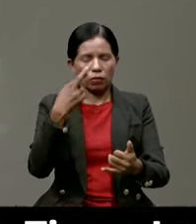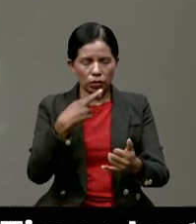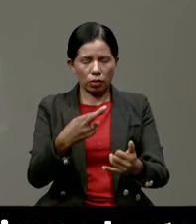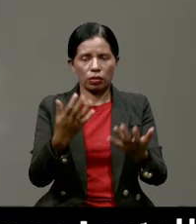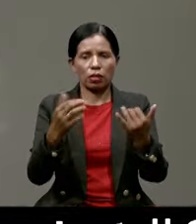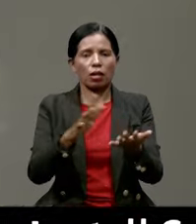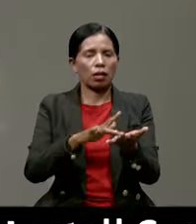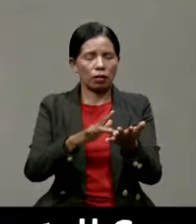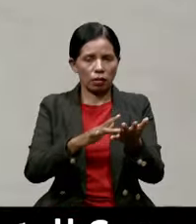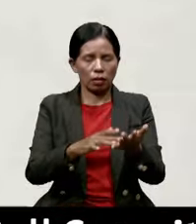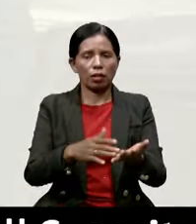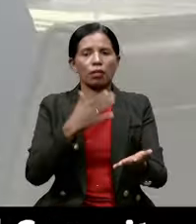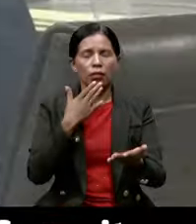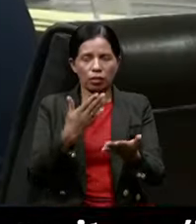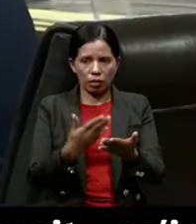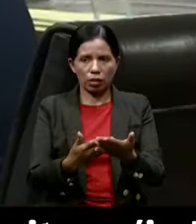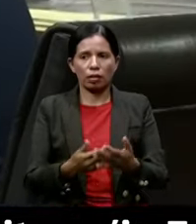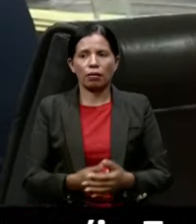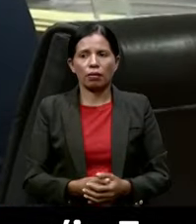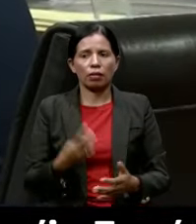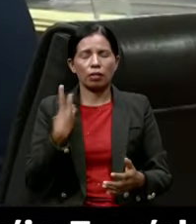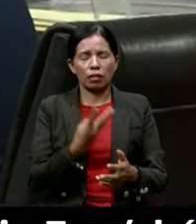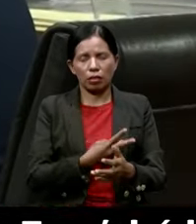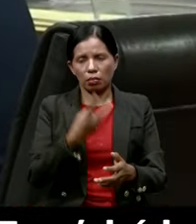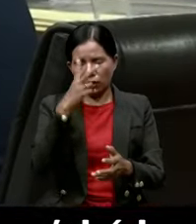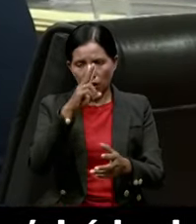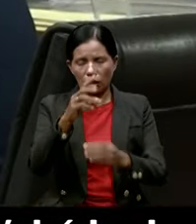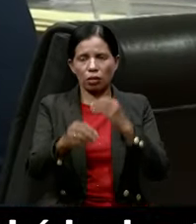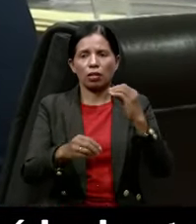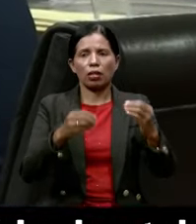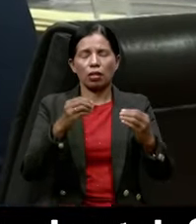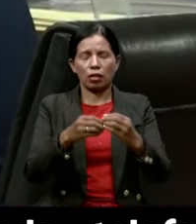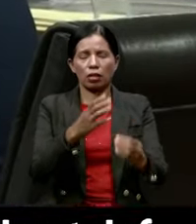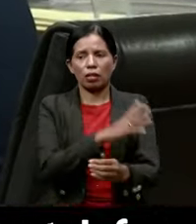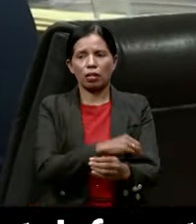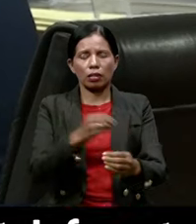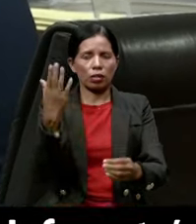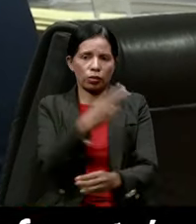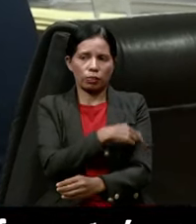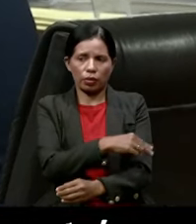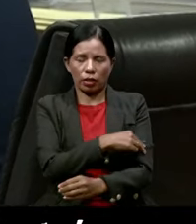no aimoruk ne e stabil hela. Itamos hare hela, acontece hela buat ralal ba acontece hospital.